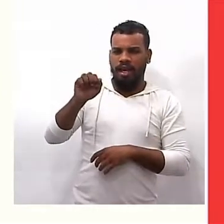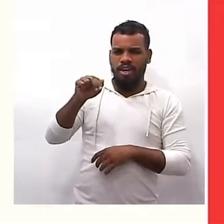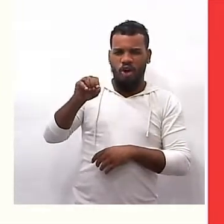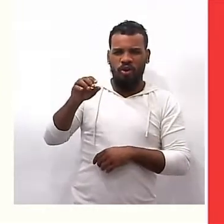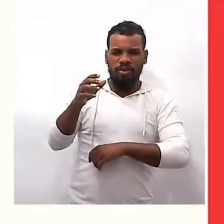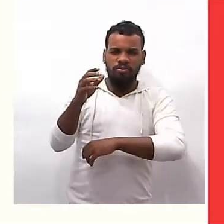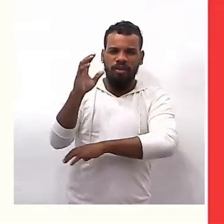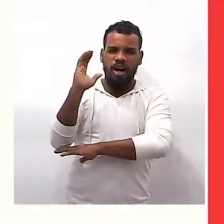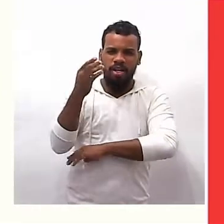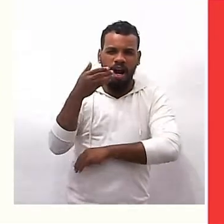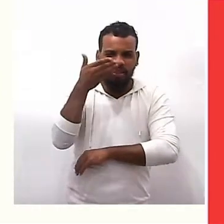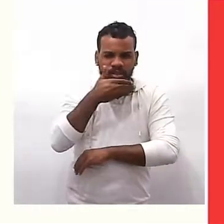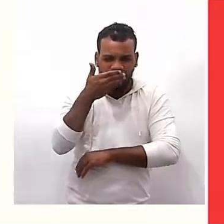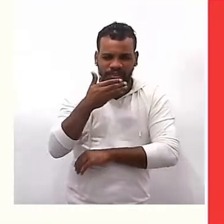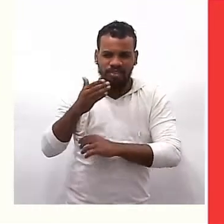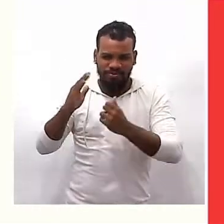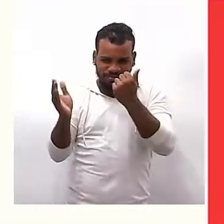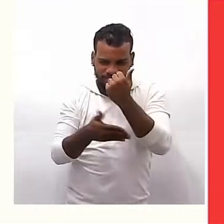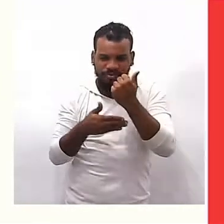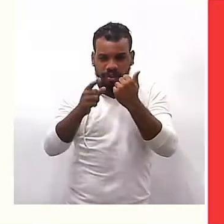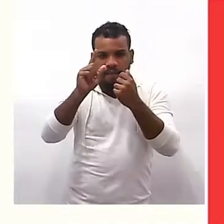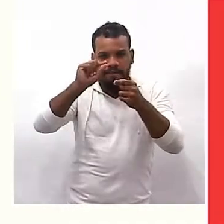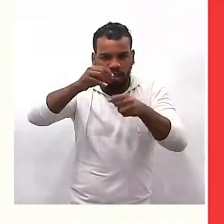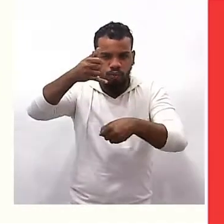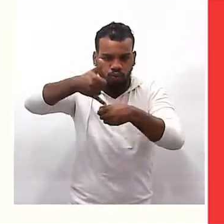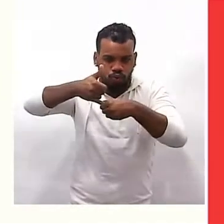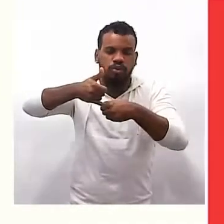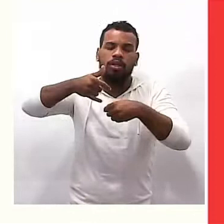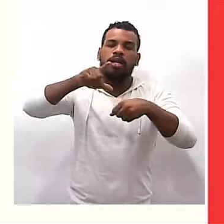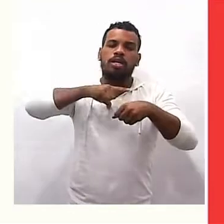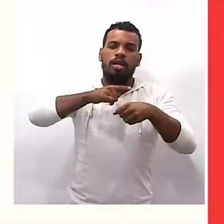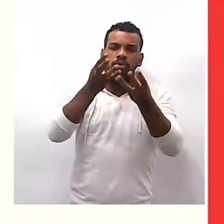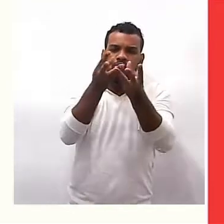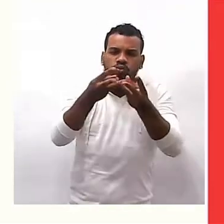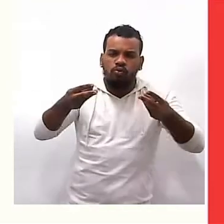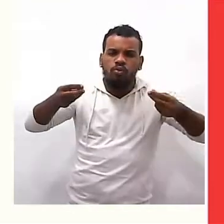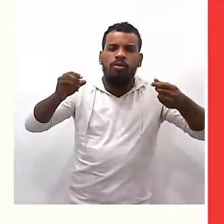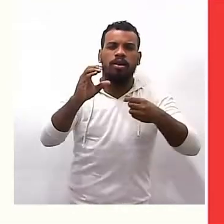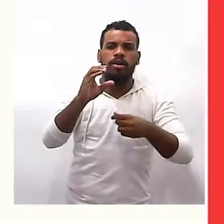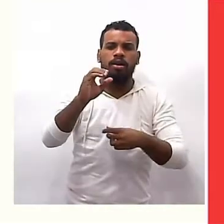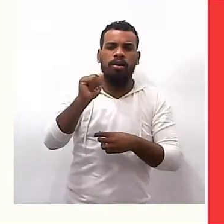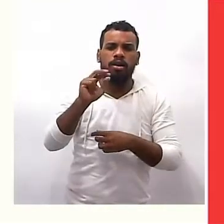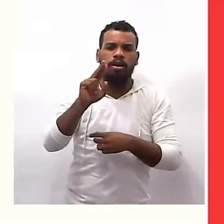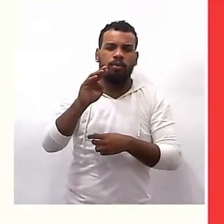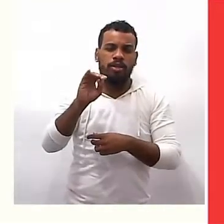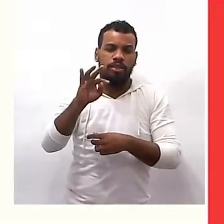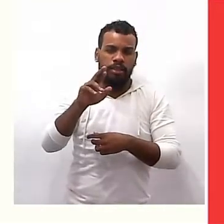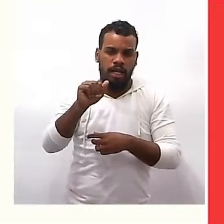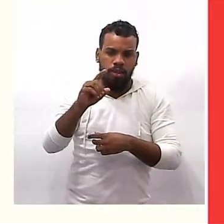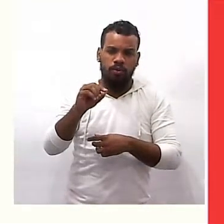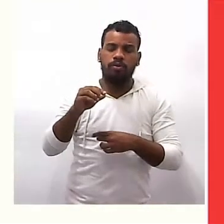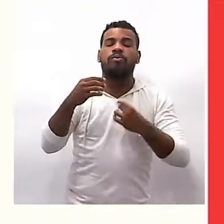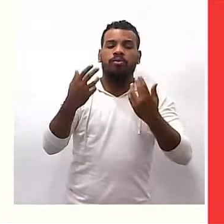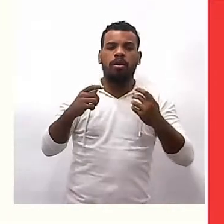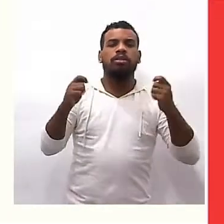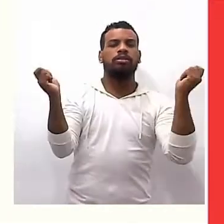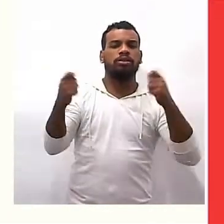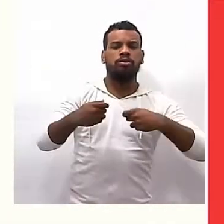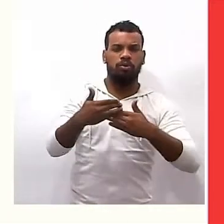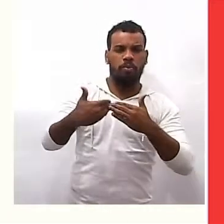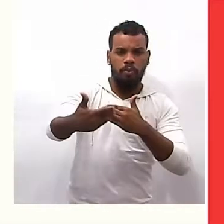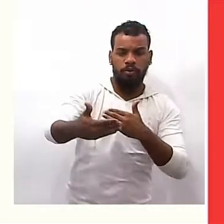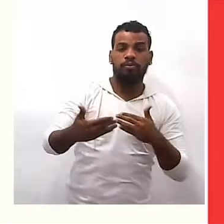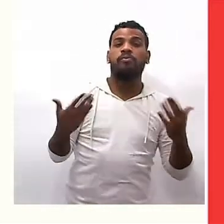a partir da fermentação de carboidratos. E quanto mais simples a molécula de glicídio, mais eficiente é o